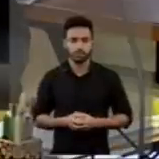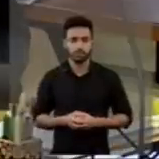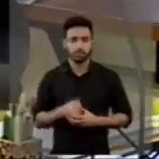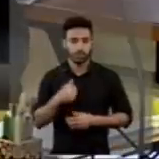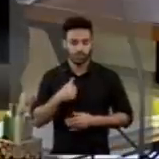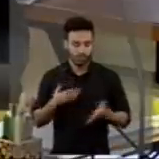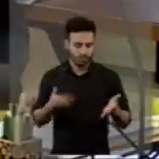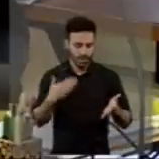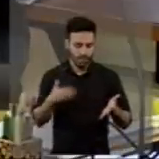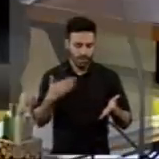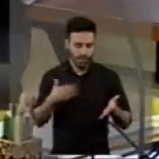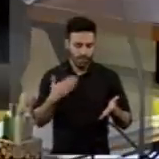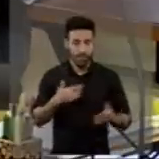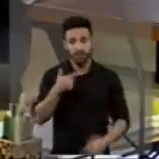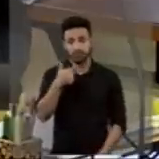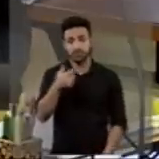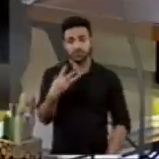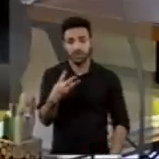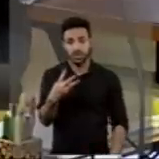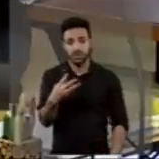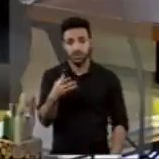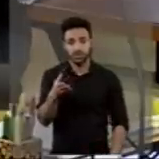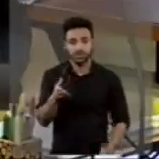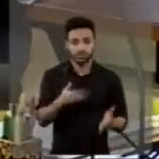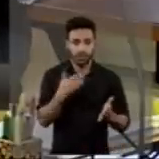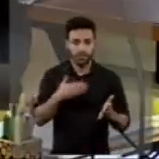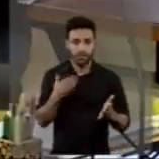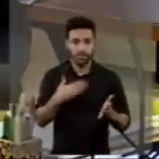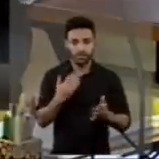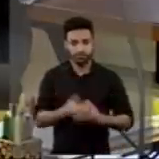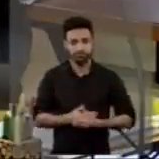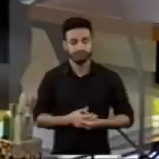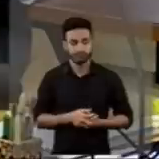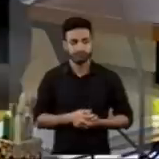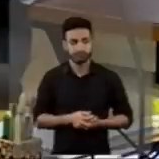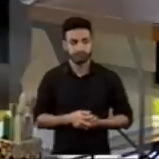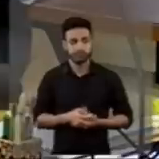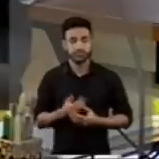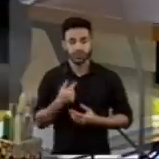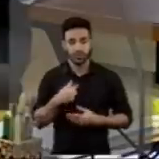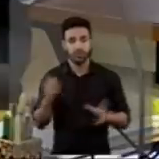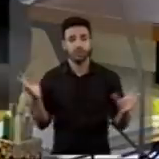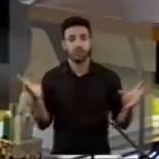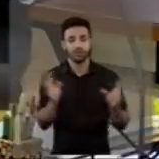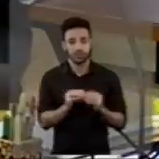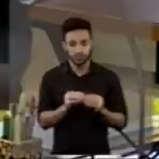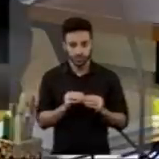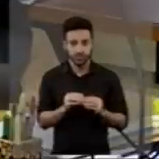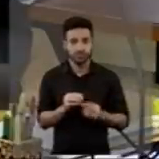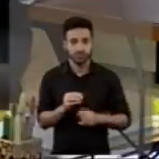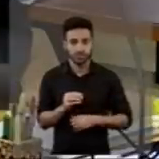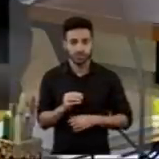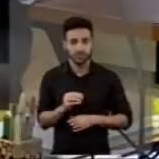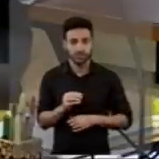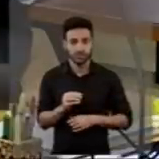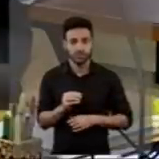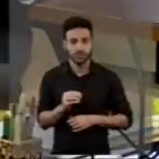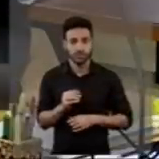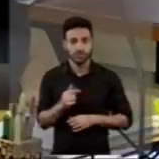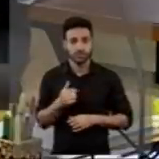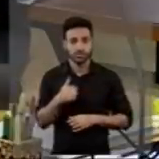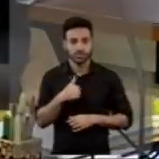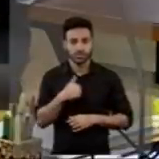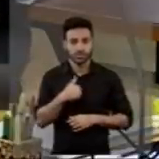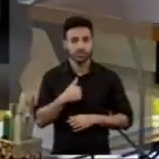23 páginas e vou resumi-la em poucas palavras. Juntarei a declaração de voto e